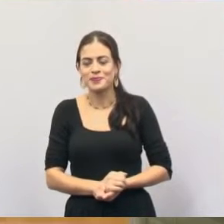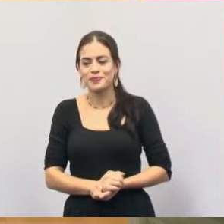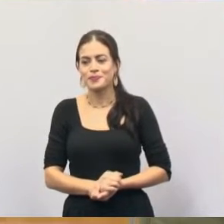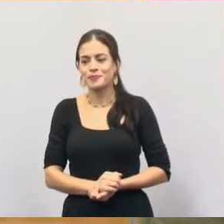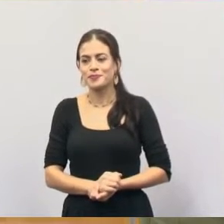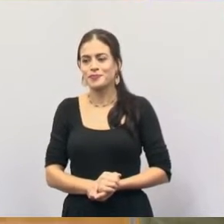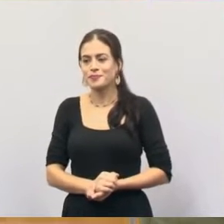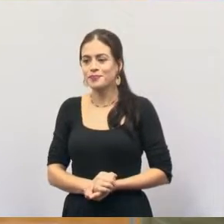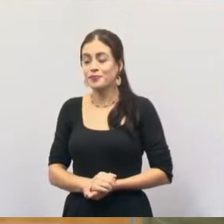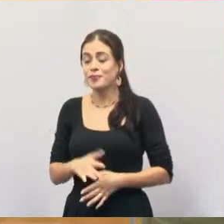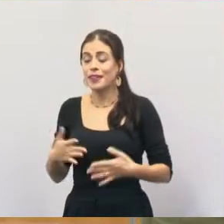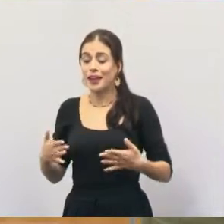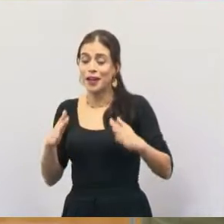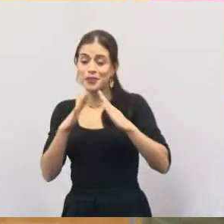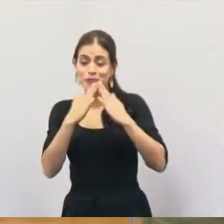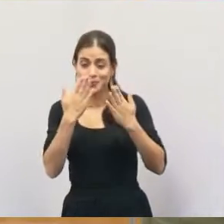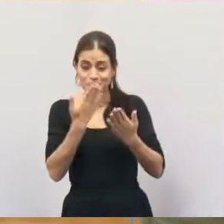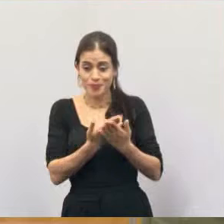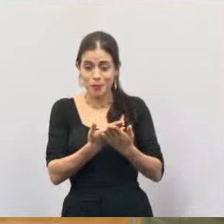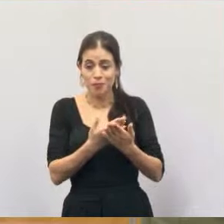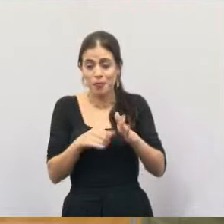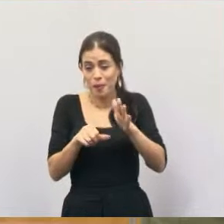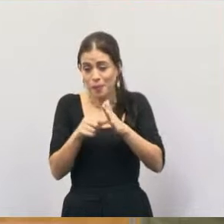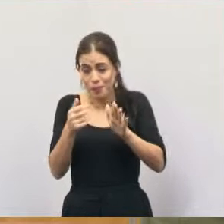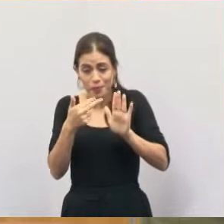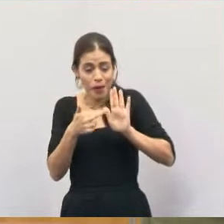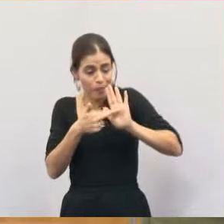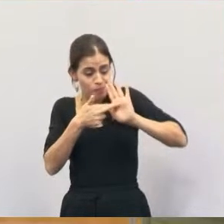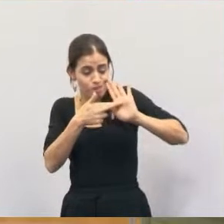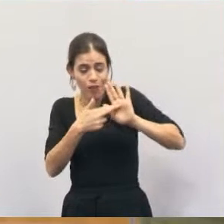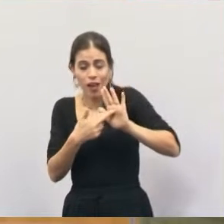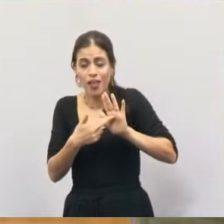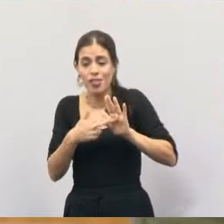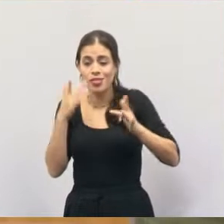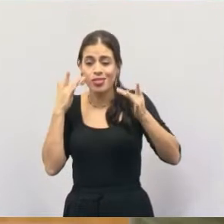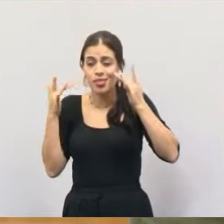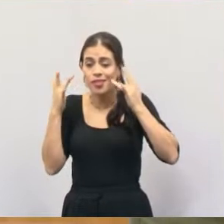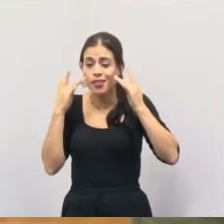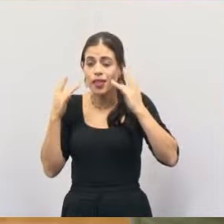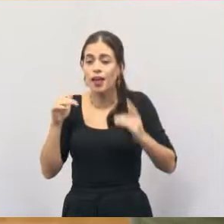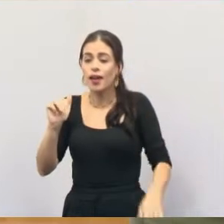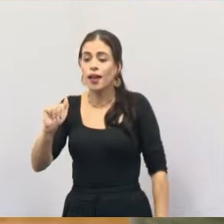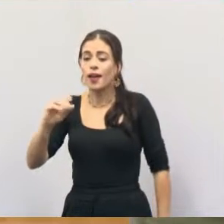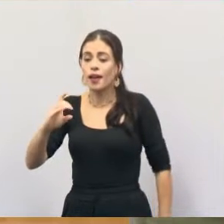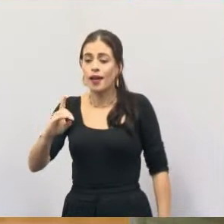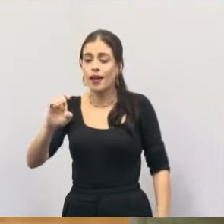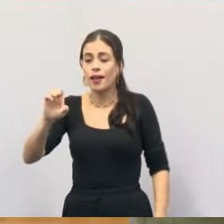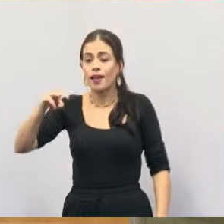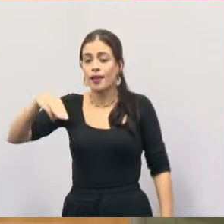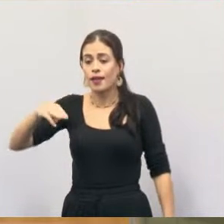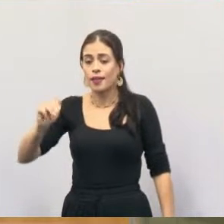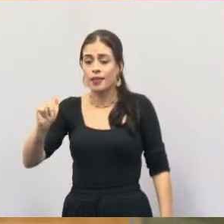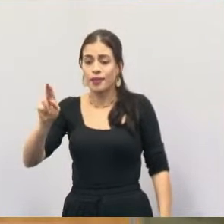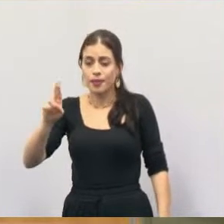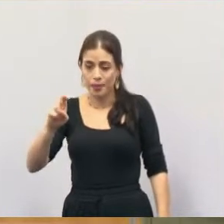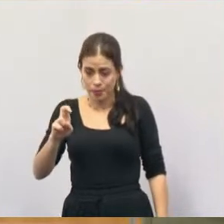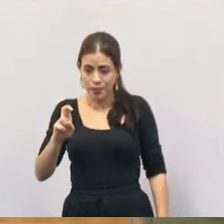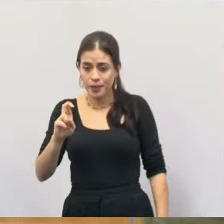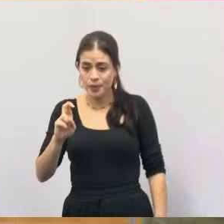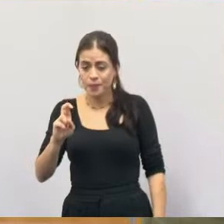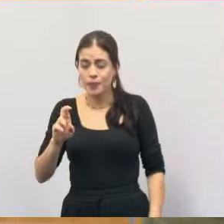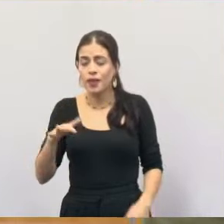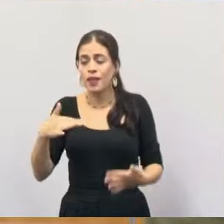Essa foi a minha escola, minha primeira referência de direção teatral foi Ademar Guerra. Tive o prazer de encontrá-lo